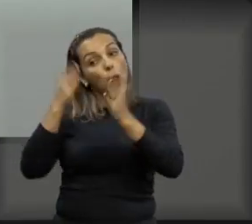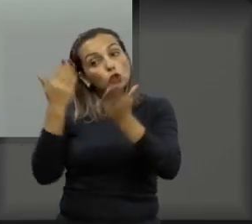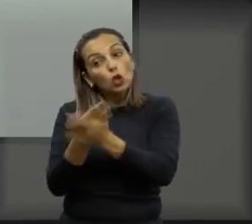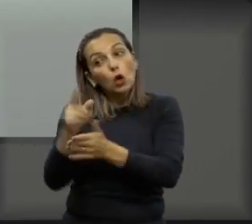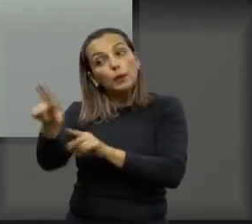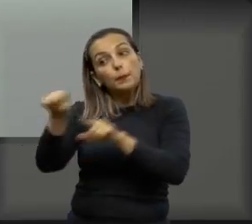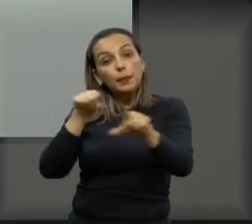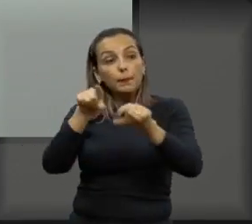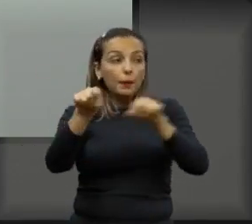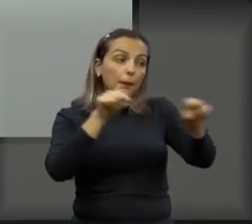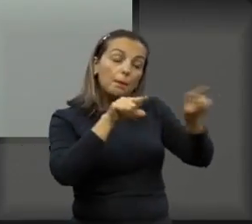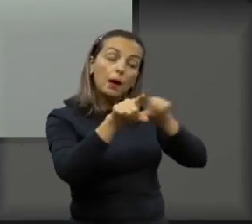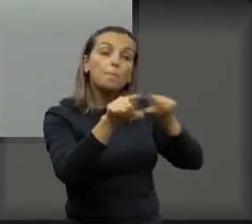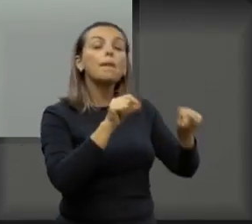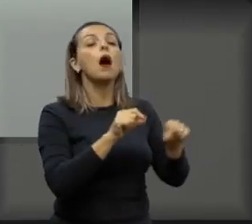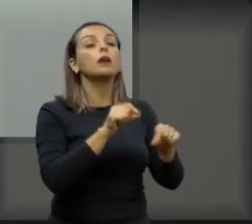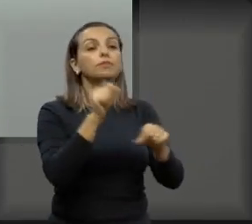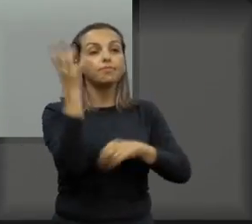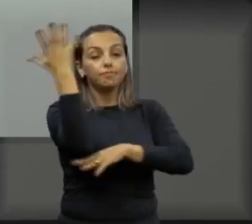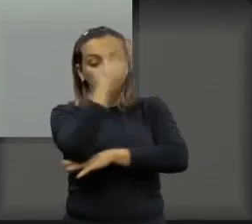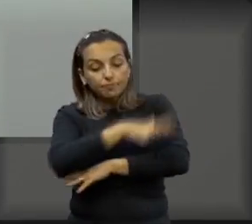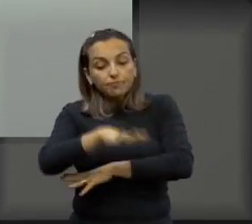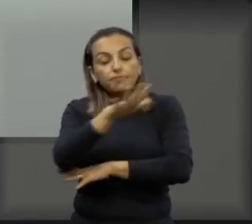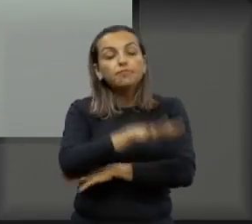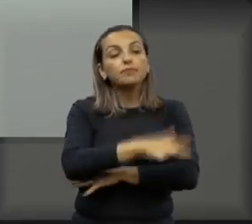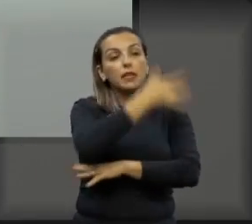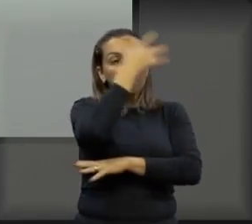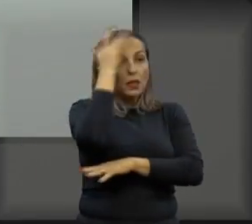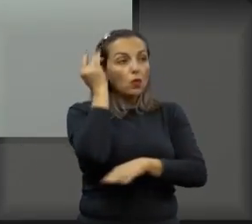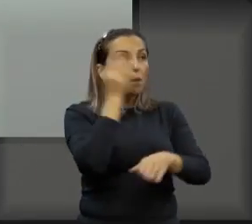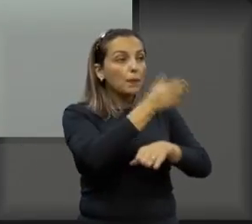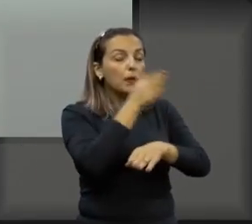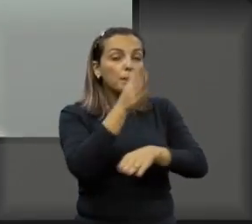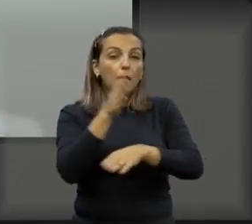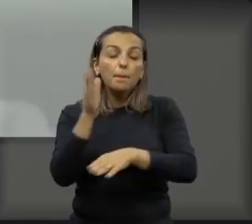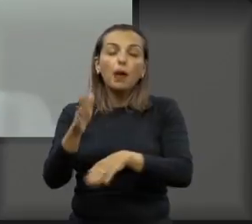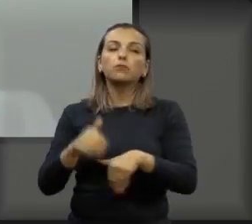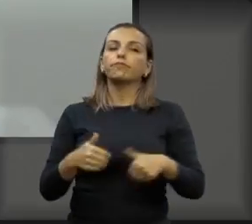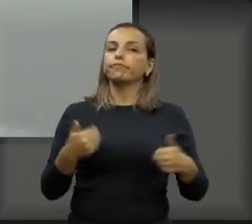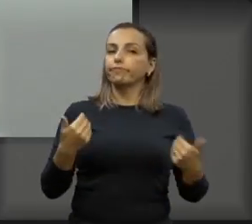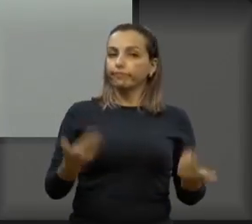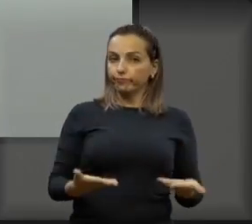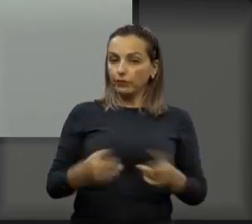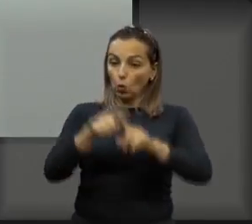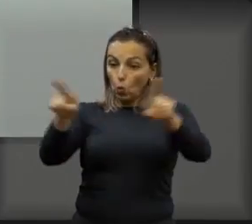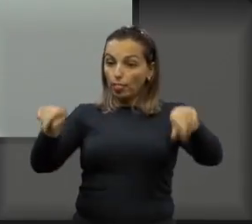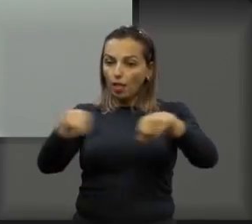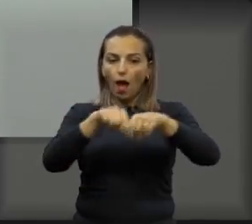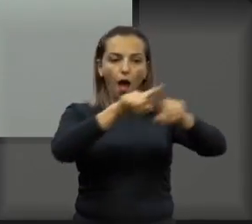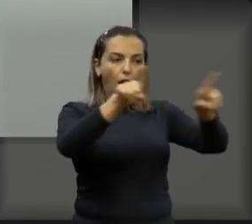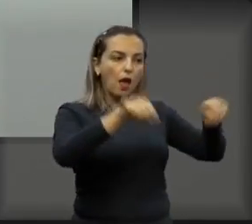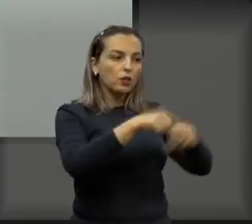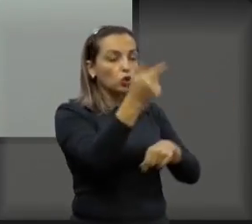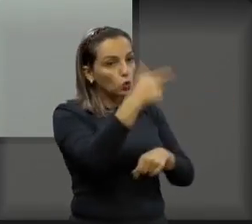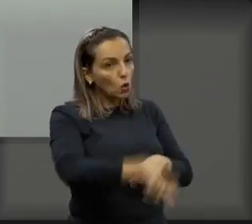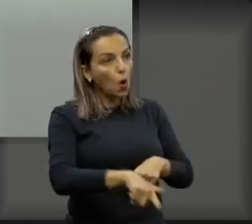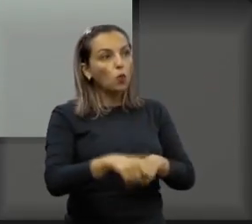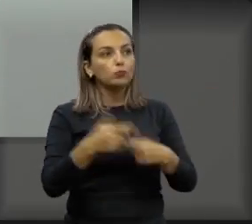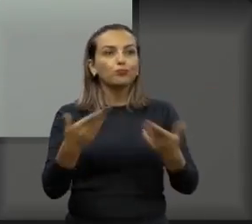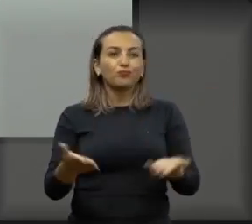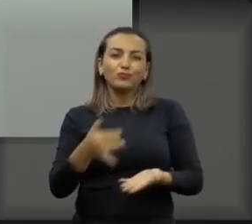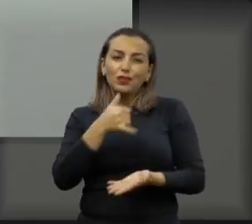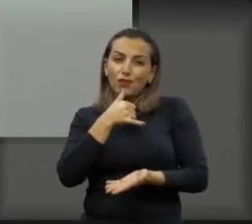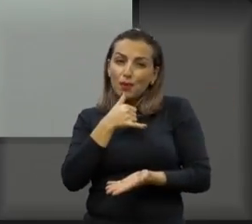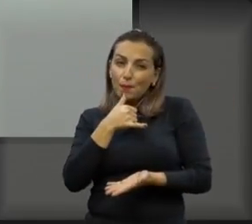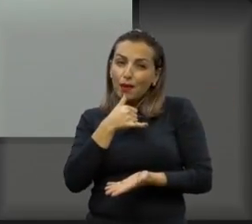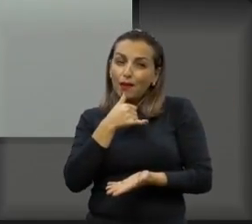os jardins, das praças, né? O pessoal está indo. Então, os demais terrenos, infelizmente, a população